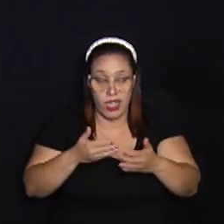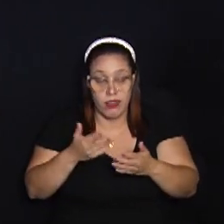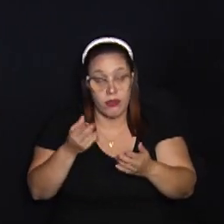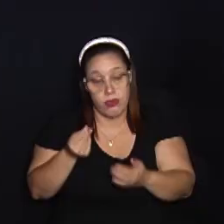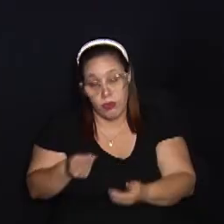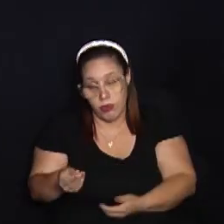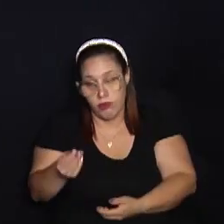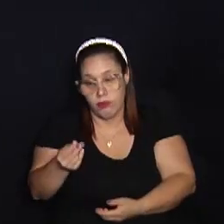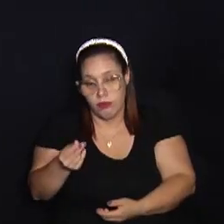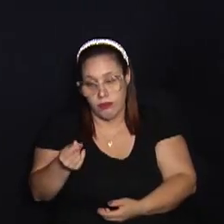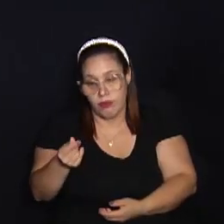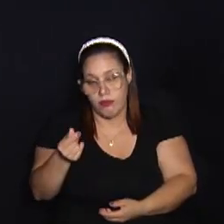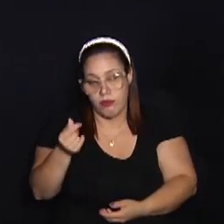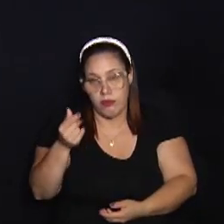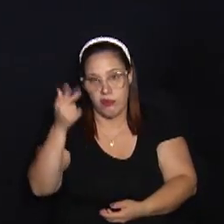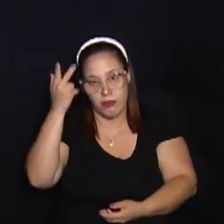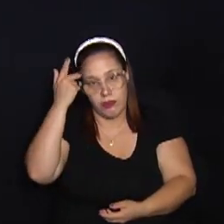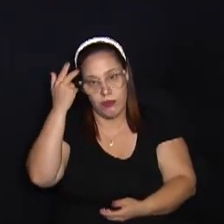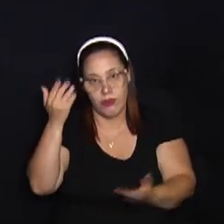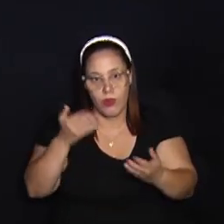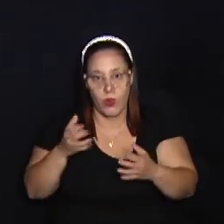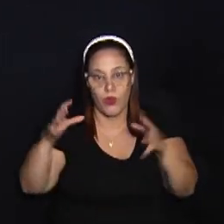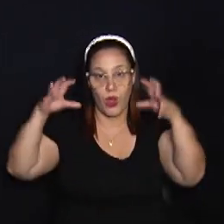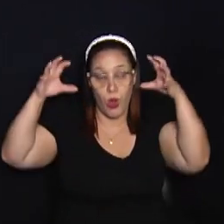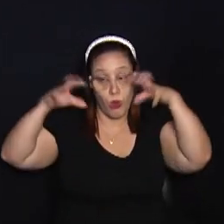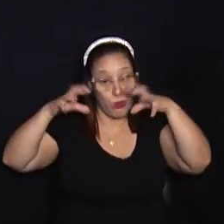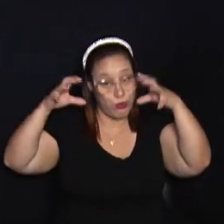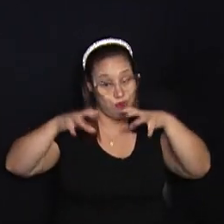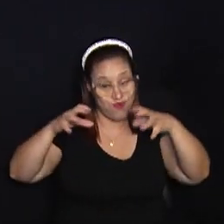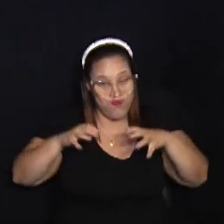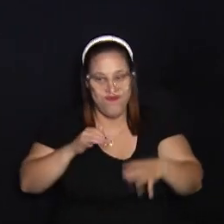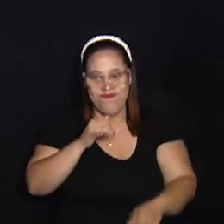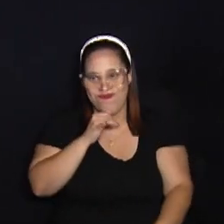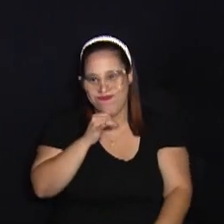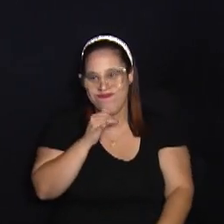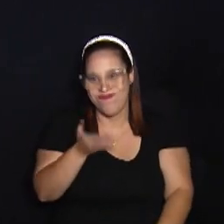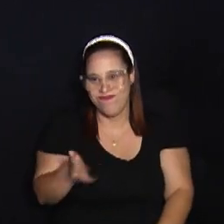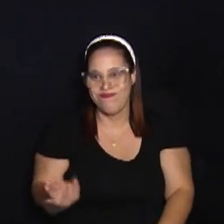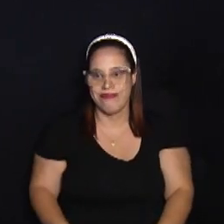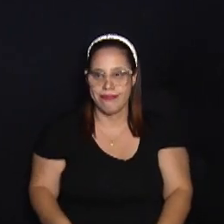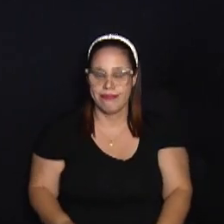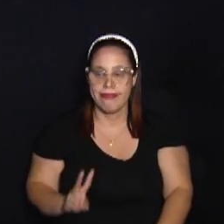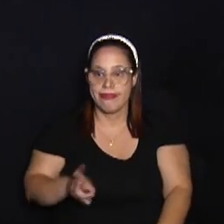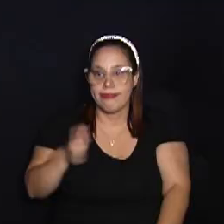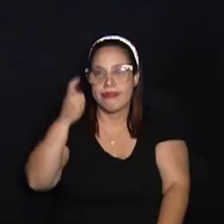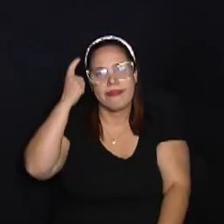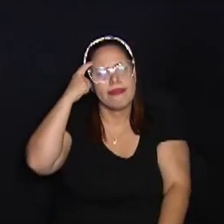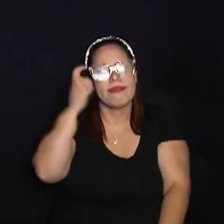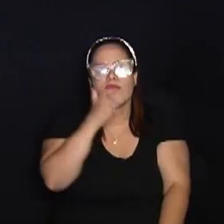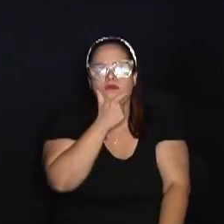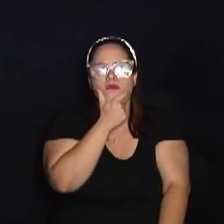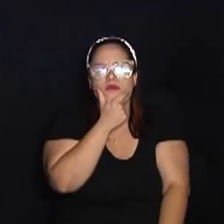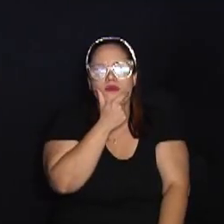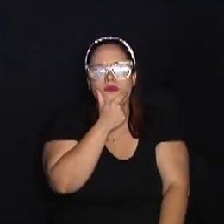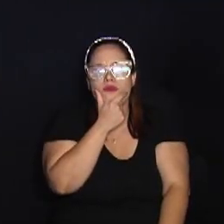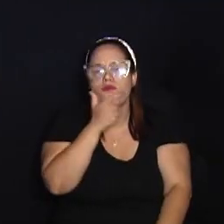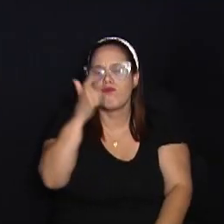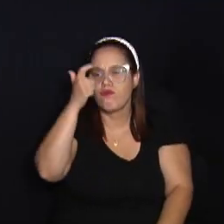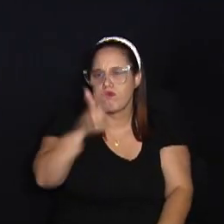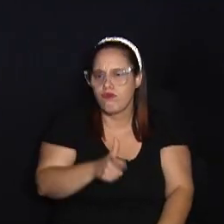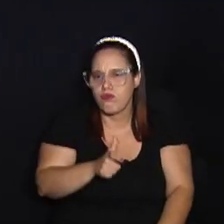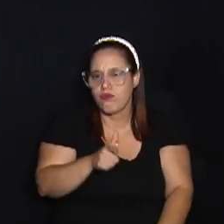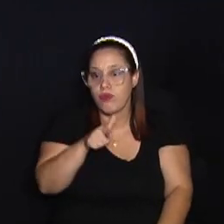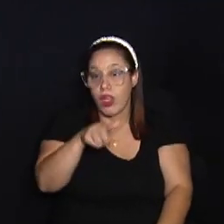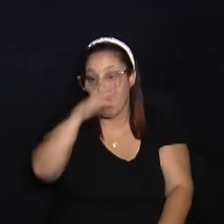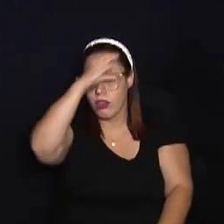intempéries naturais, né, então hoje, por exemplo, a gente está um dia de chuva, né, então a gente tem que sempre pensar no